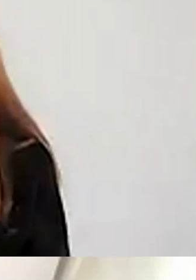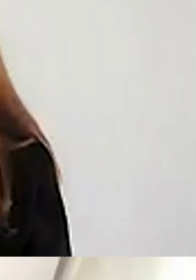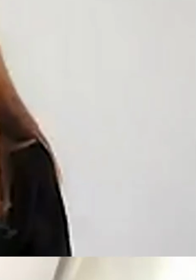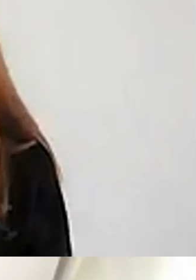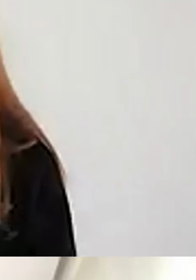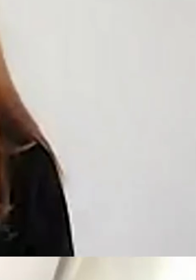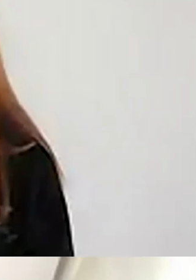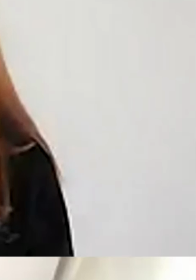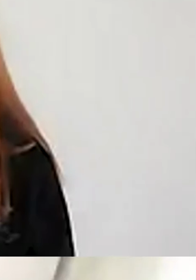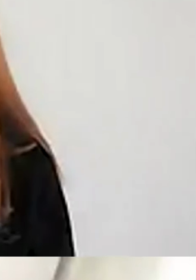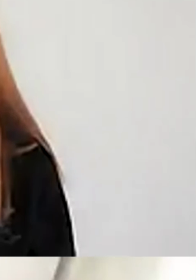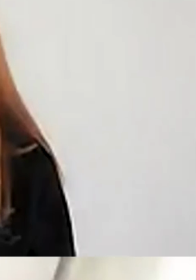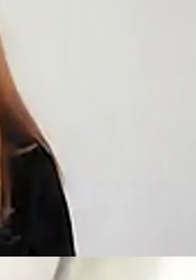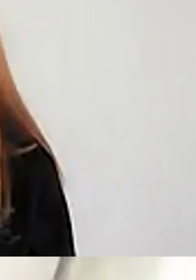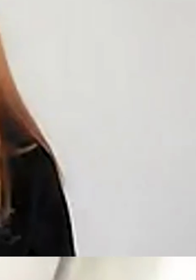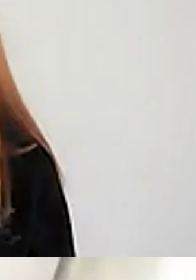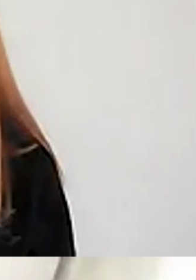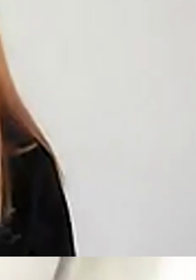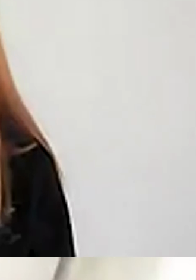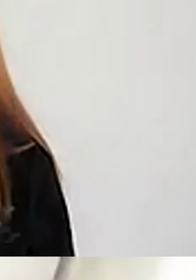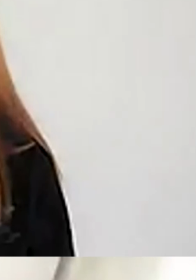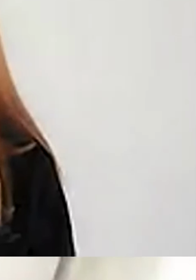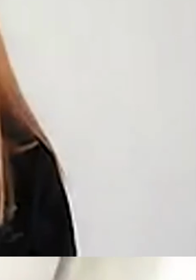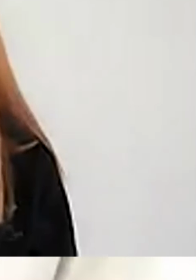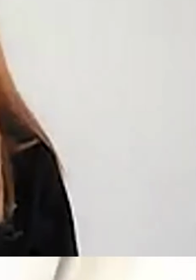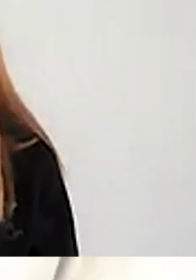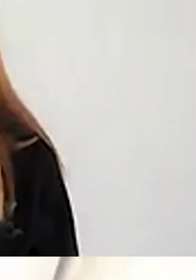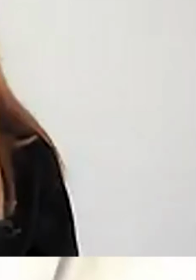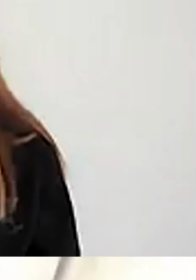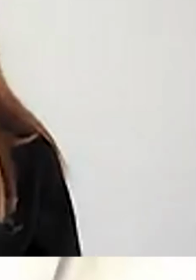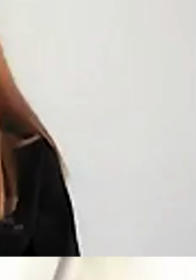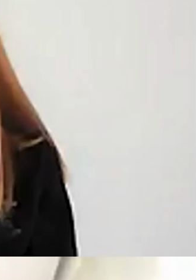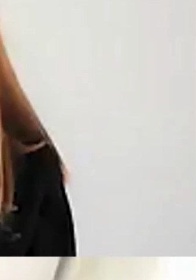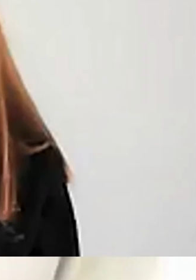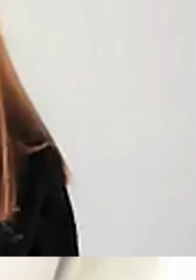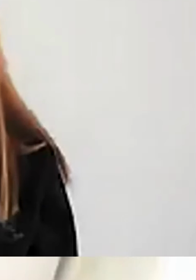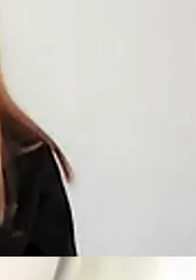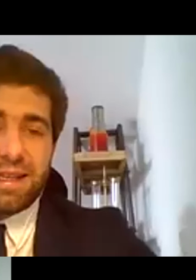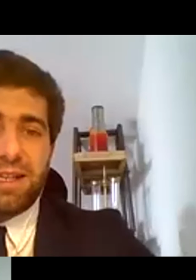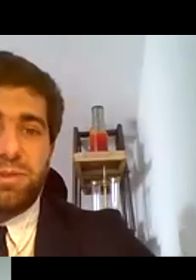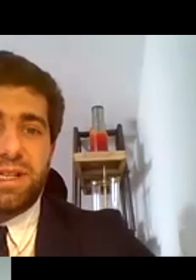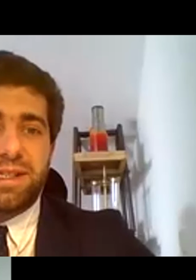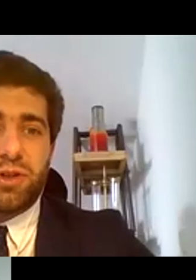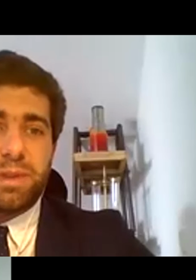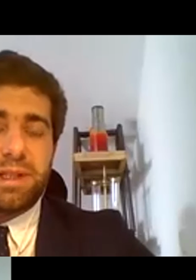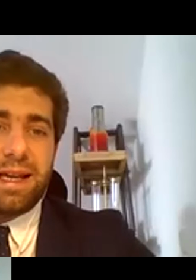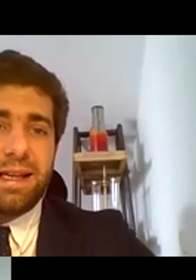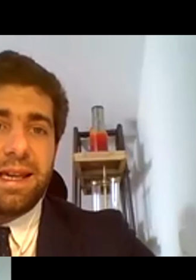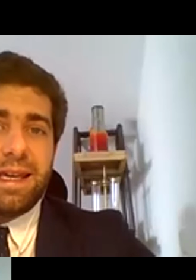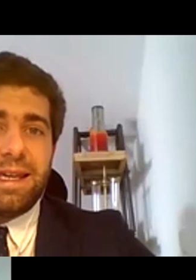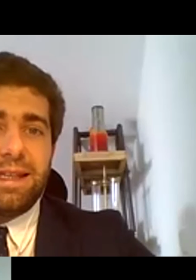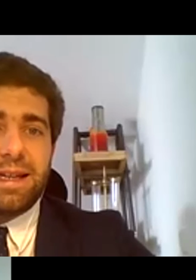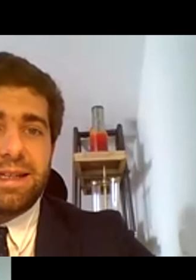doutora Alexandra Cerqueira. A doutora Alexandra Cerqueira é mestre em Gestão da Saúde e especializada em Administração